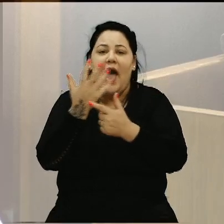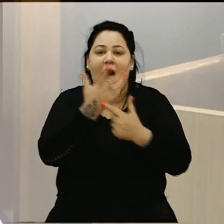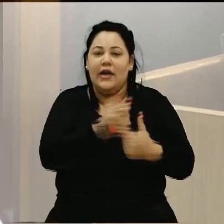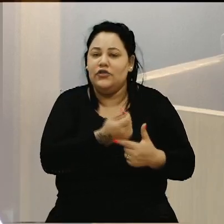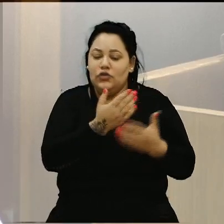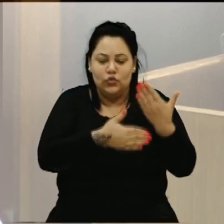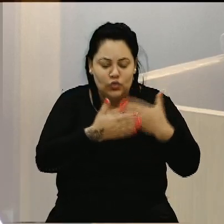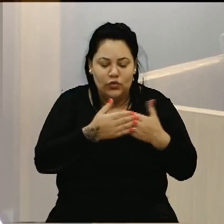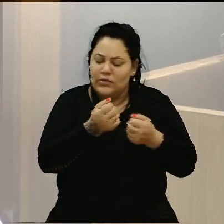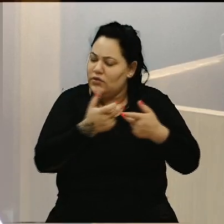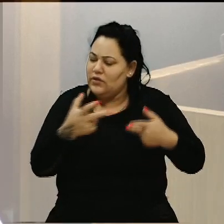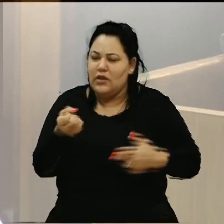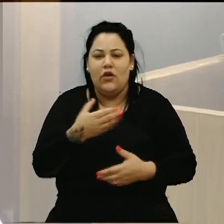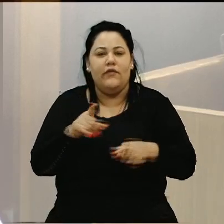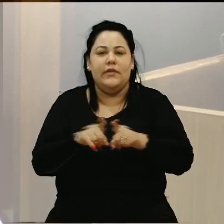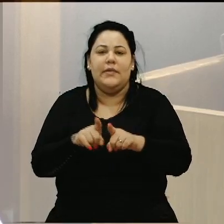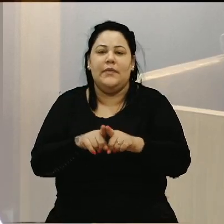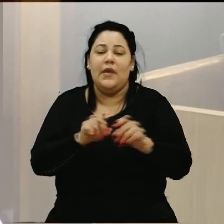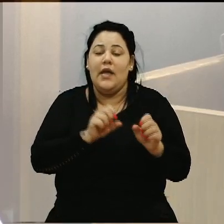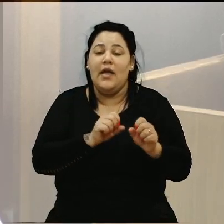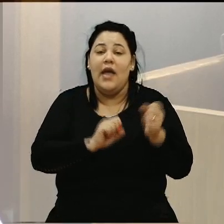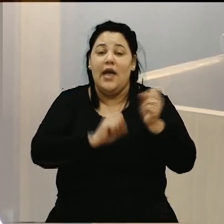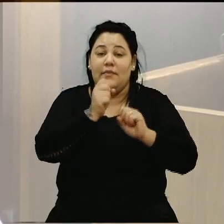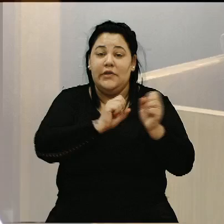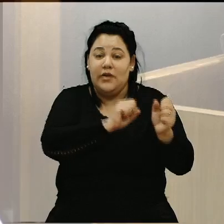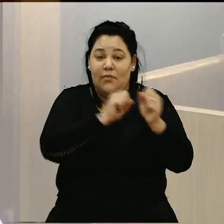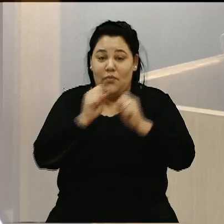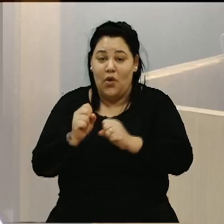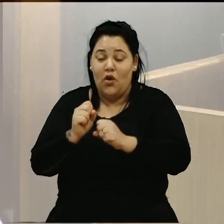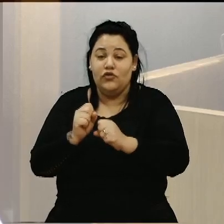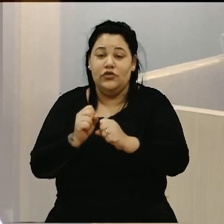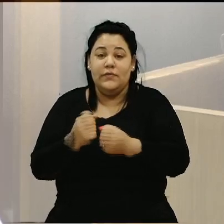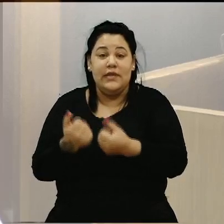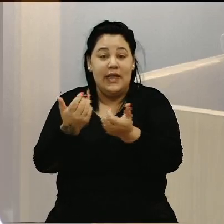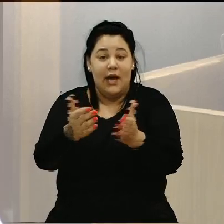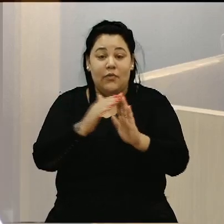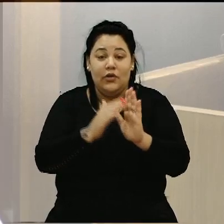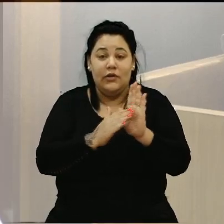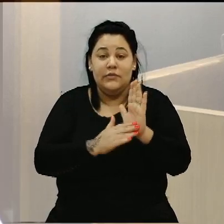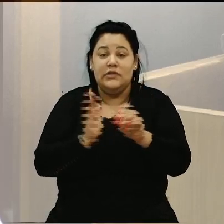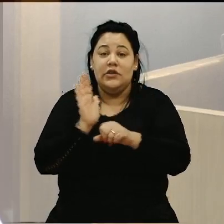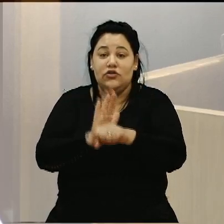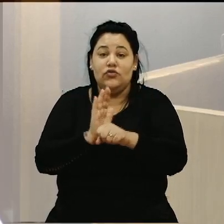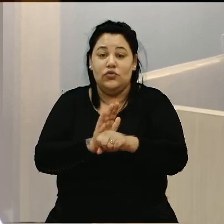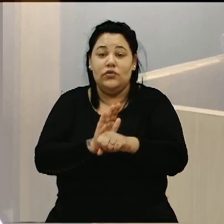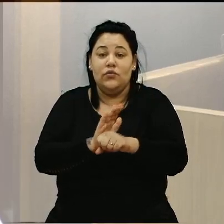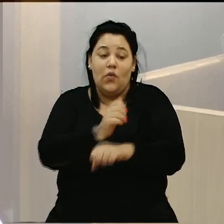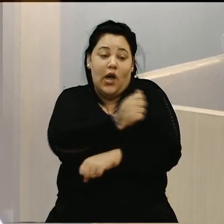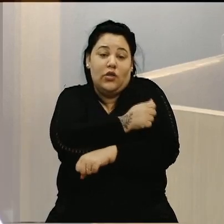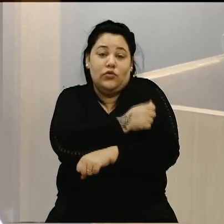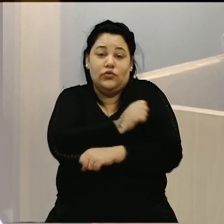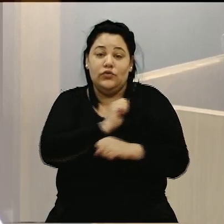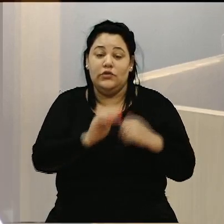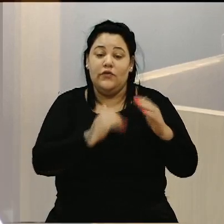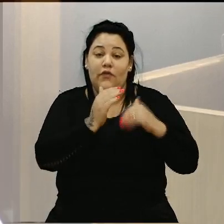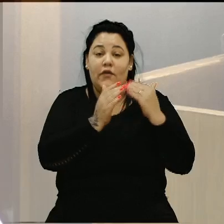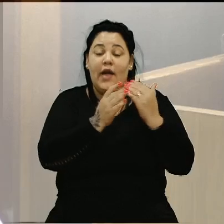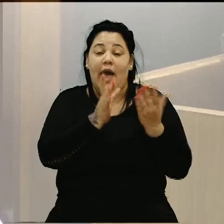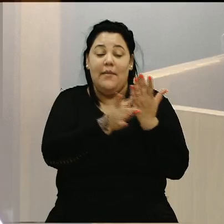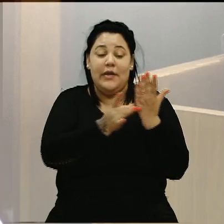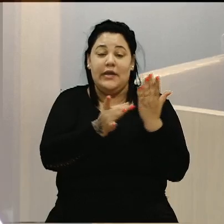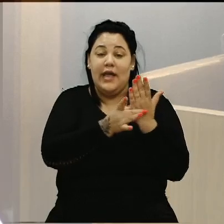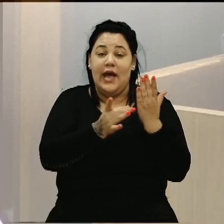novo. Empresas podem oferecer programas que ajudam os alunos a desenvolver habilidades socioemocionais,